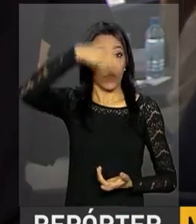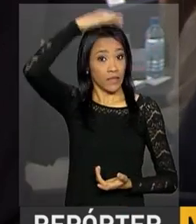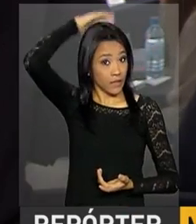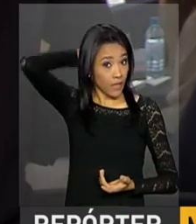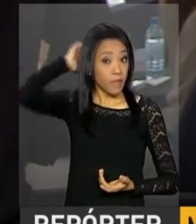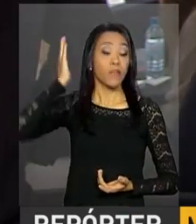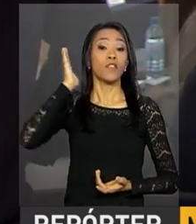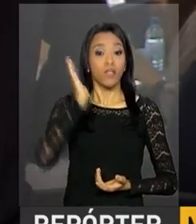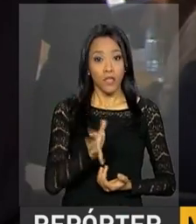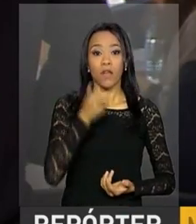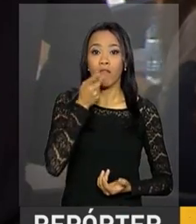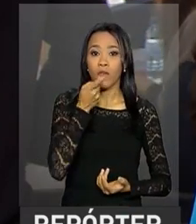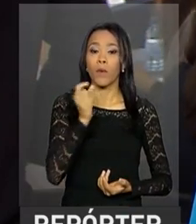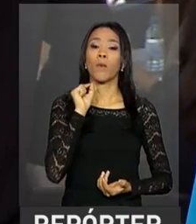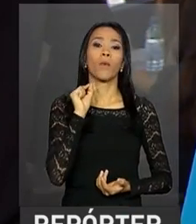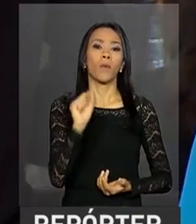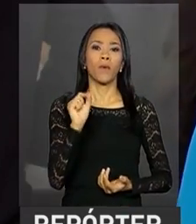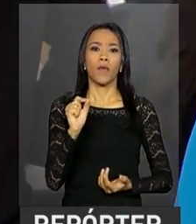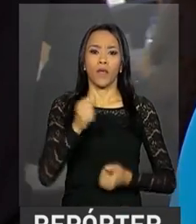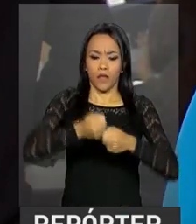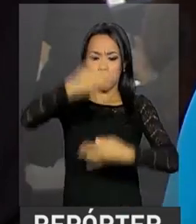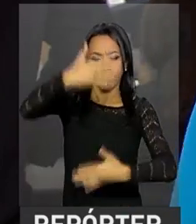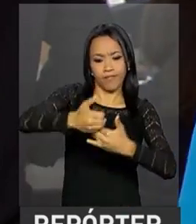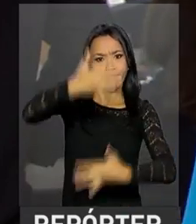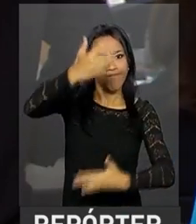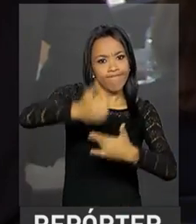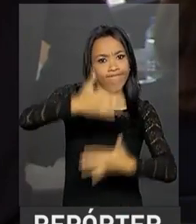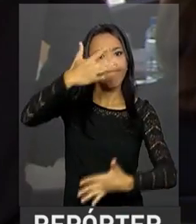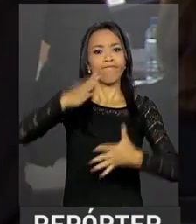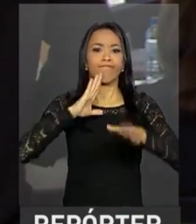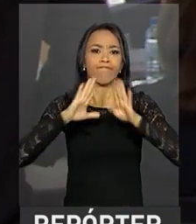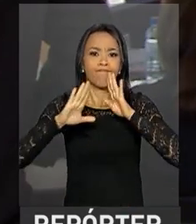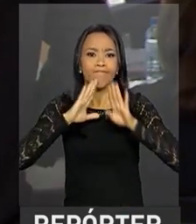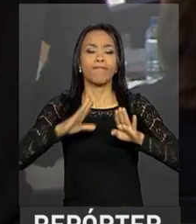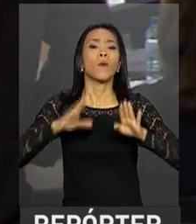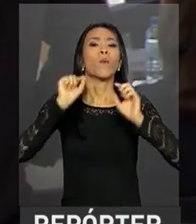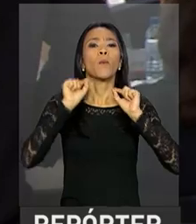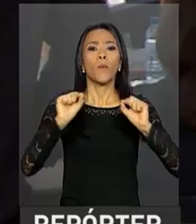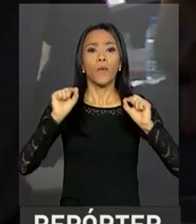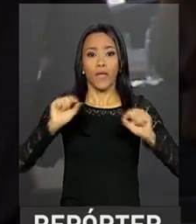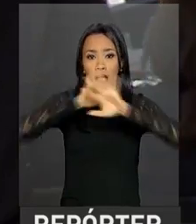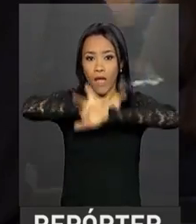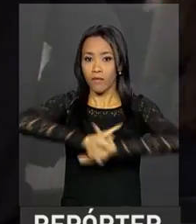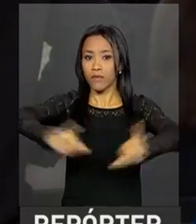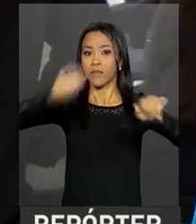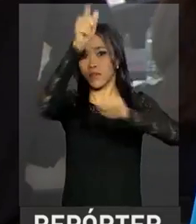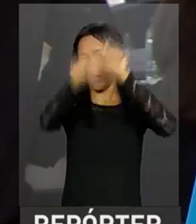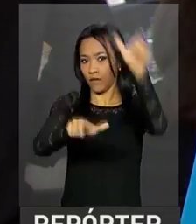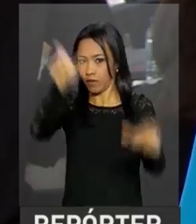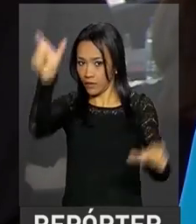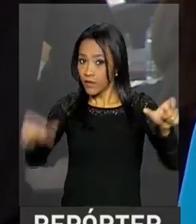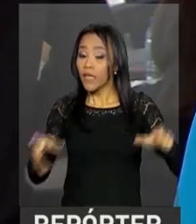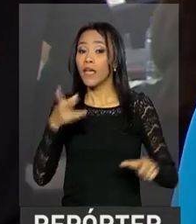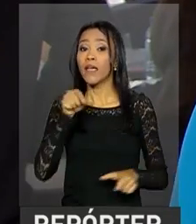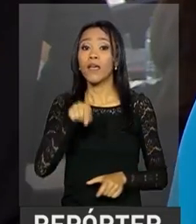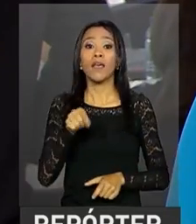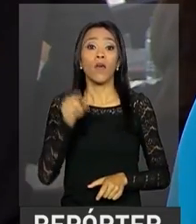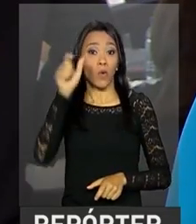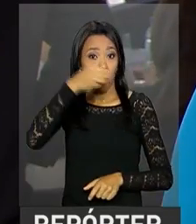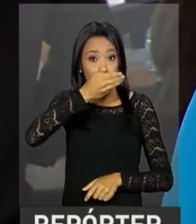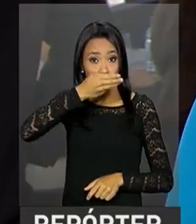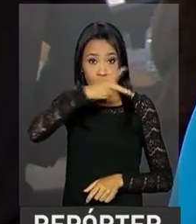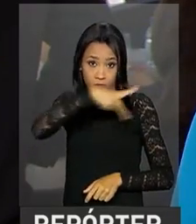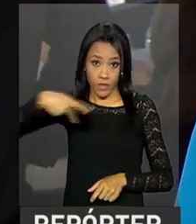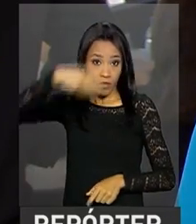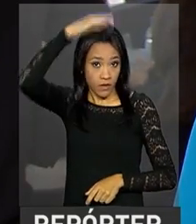Temer disse isso nas redes sociais em mensagem dirigida aos trabalhadores. Ele ressaltou a